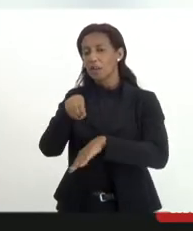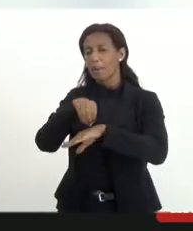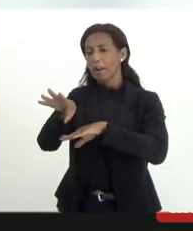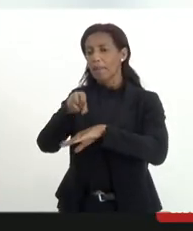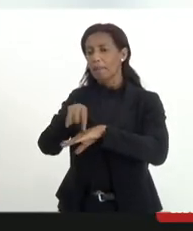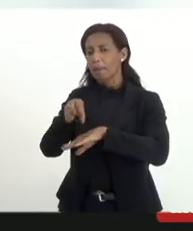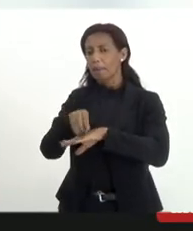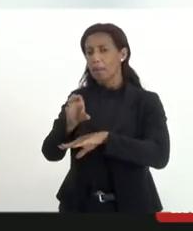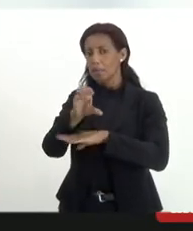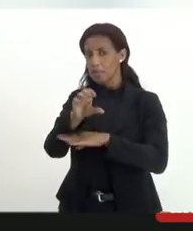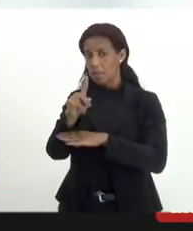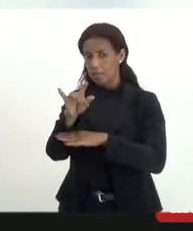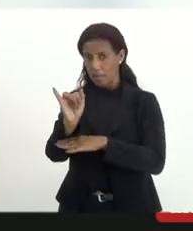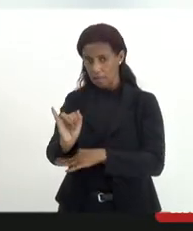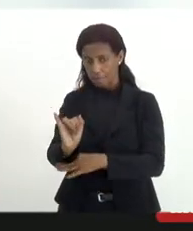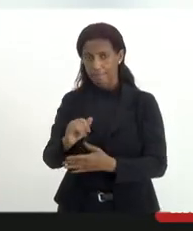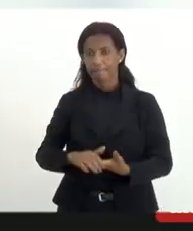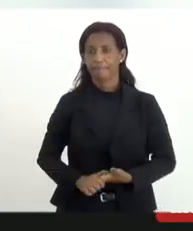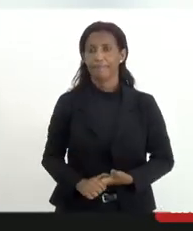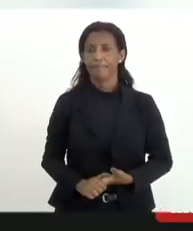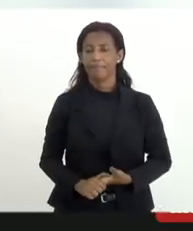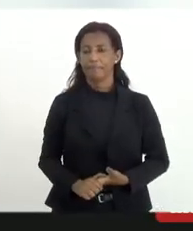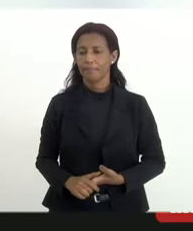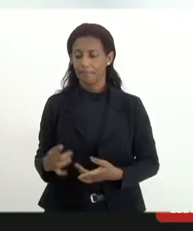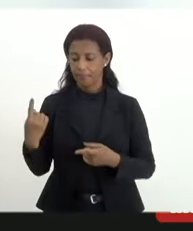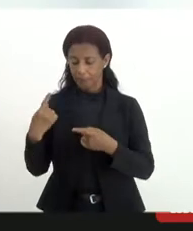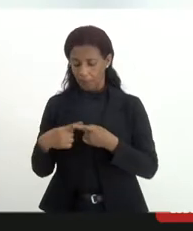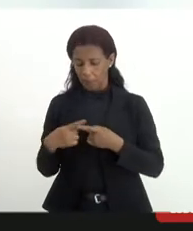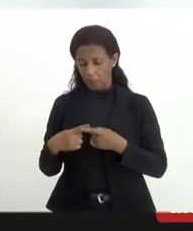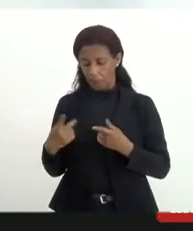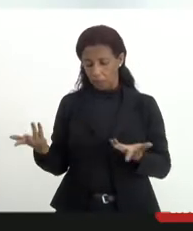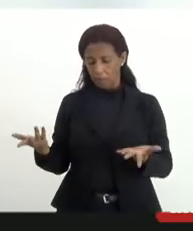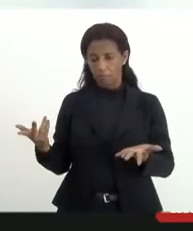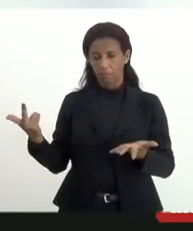pela CPI, porque seria